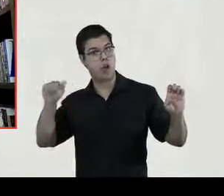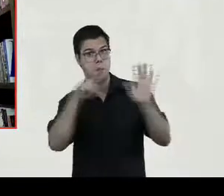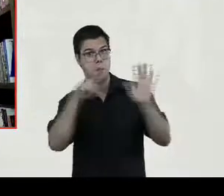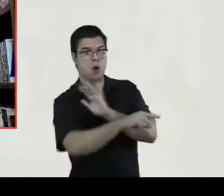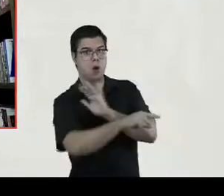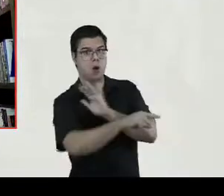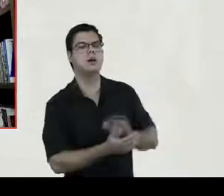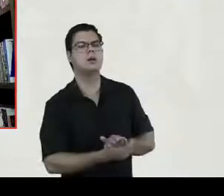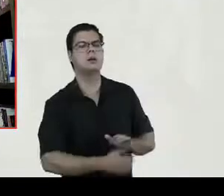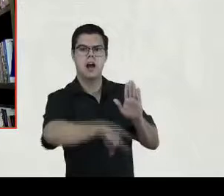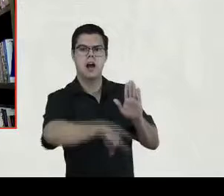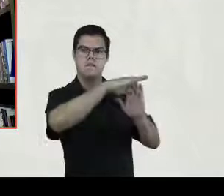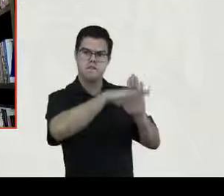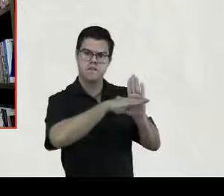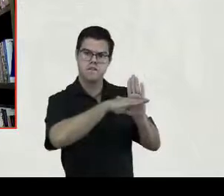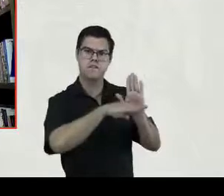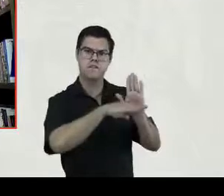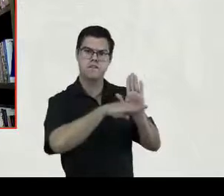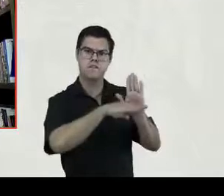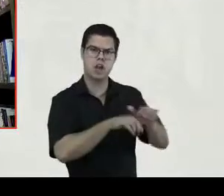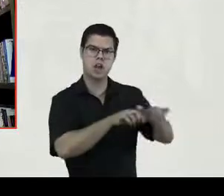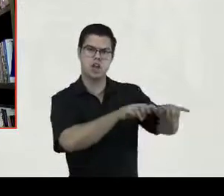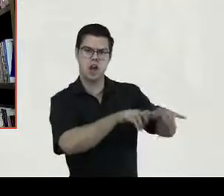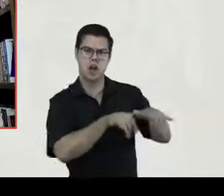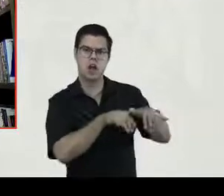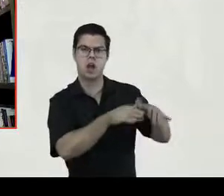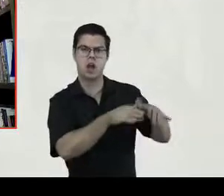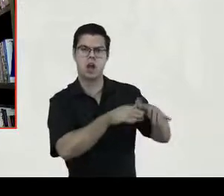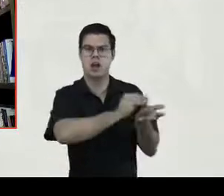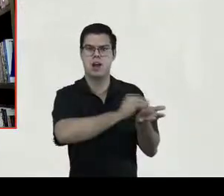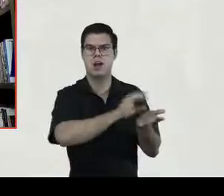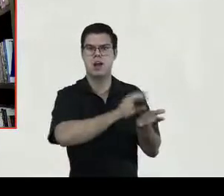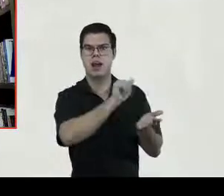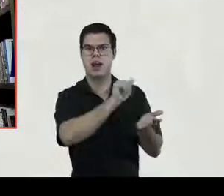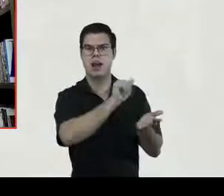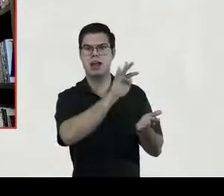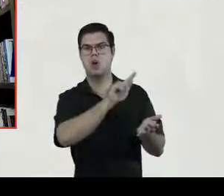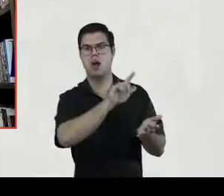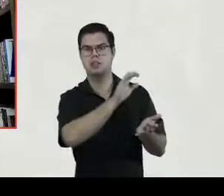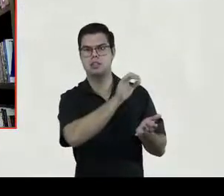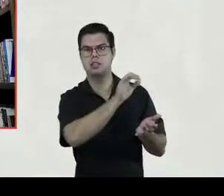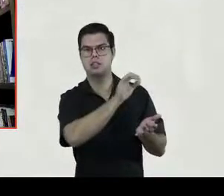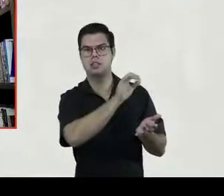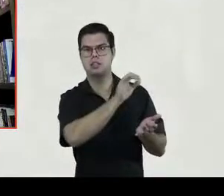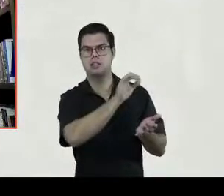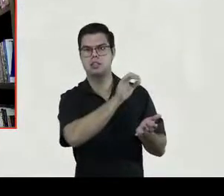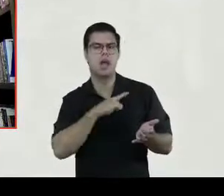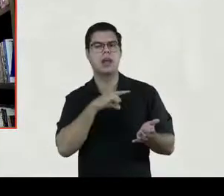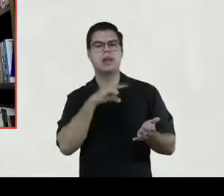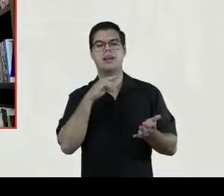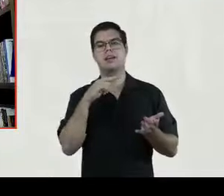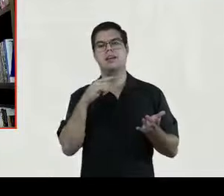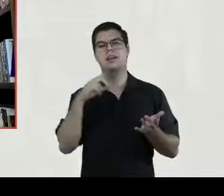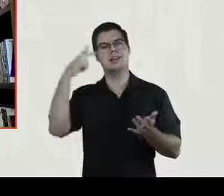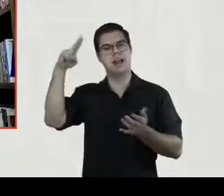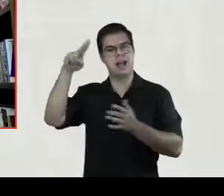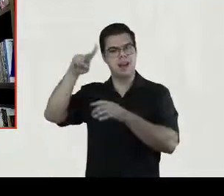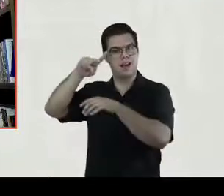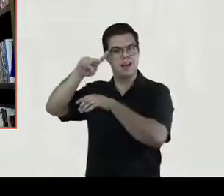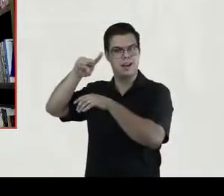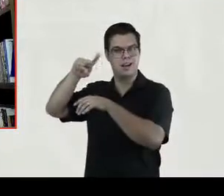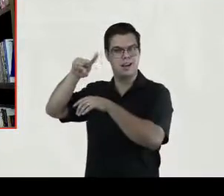As fichas de catalogação ainda são recorrentes nas grandes bibliotecas francesas, ou as informações delas já